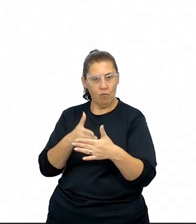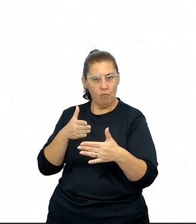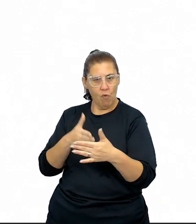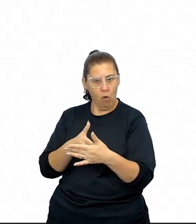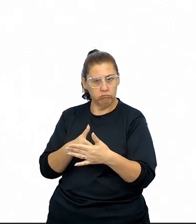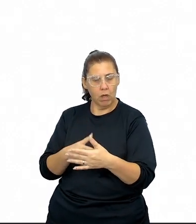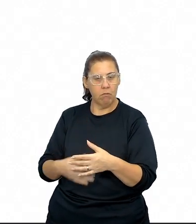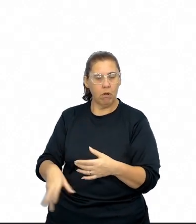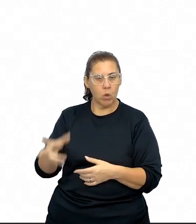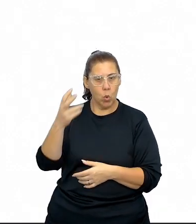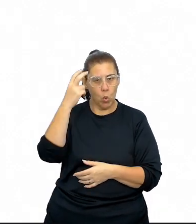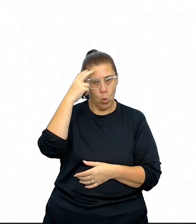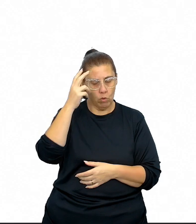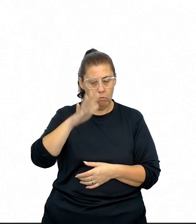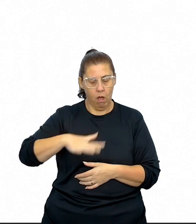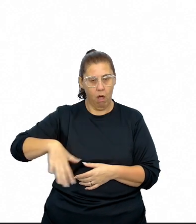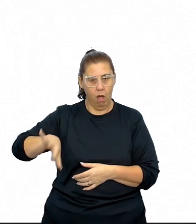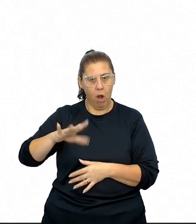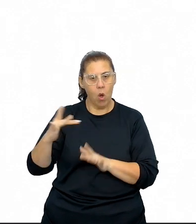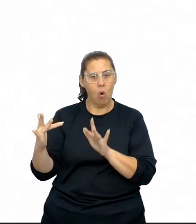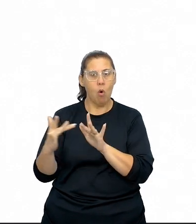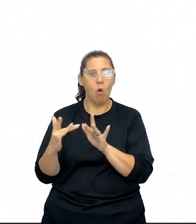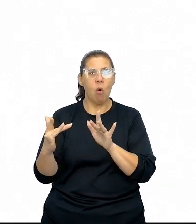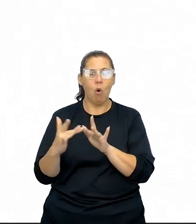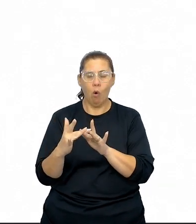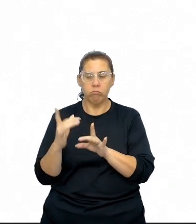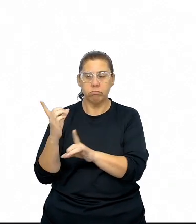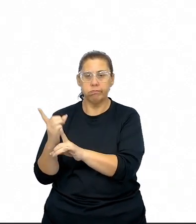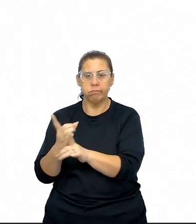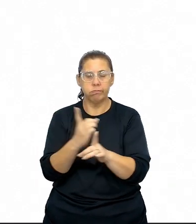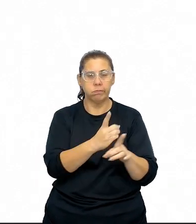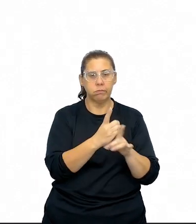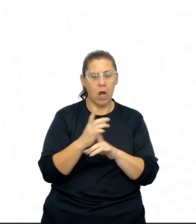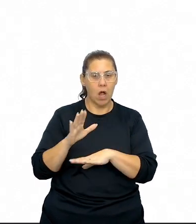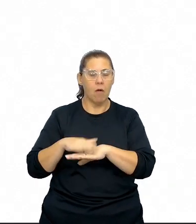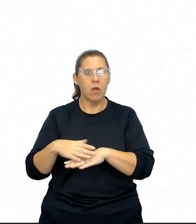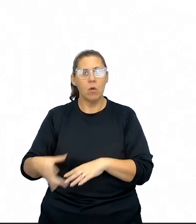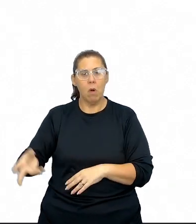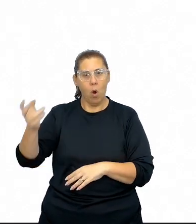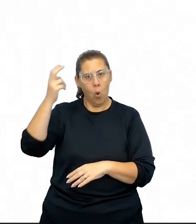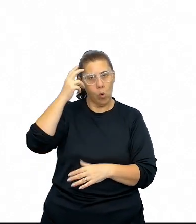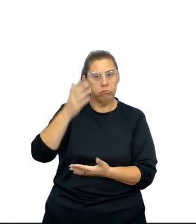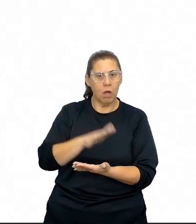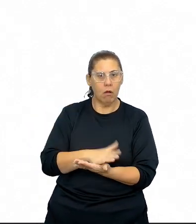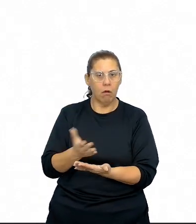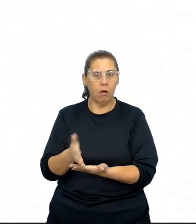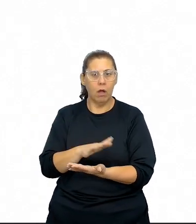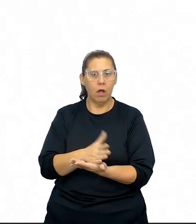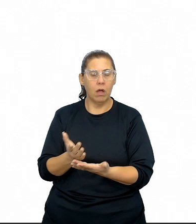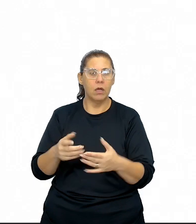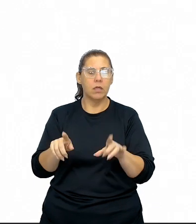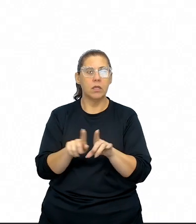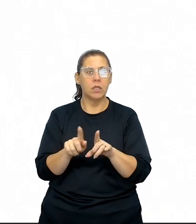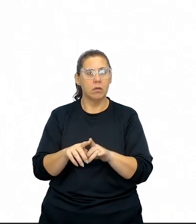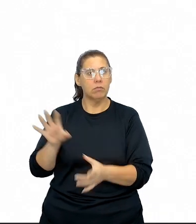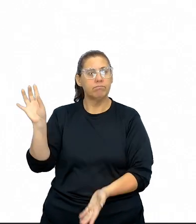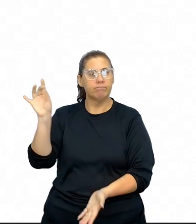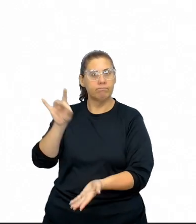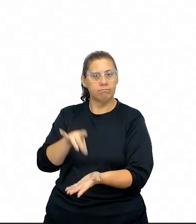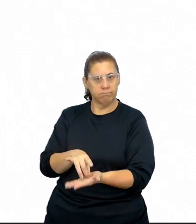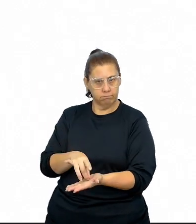de zona em contato, de encontro, que produz uma cultura híbrida e, ao mesmo tempo,